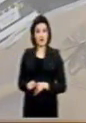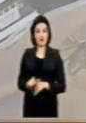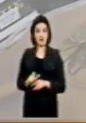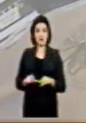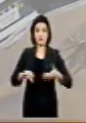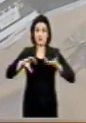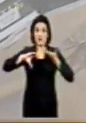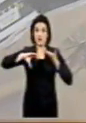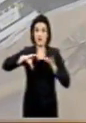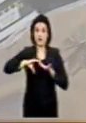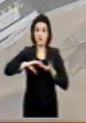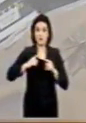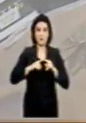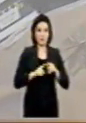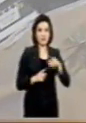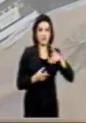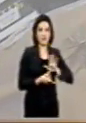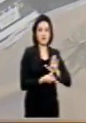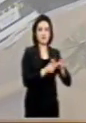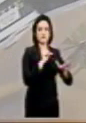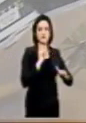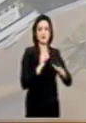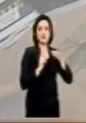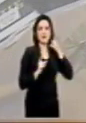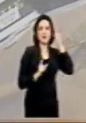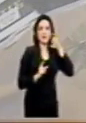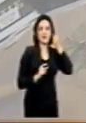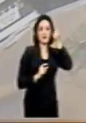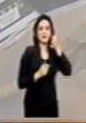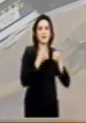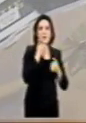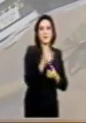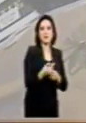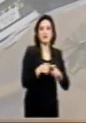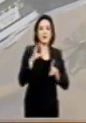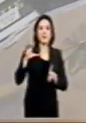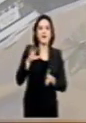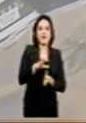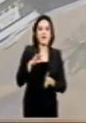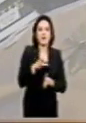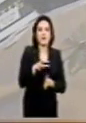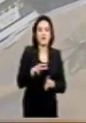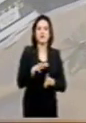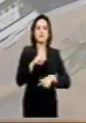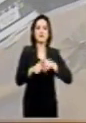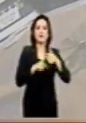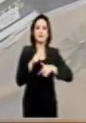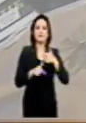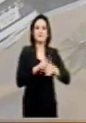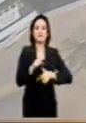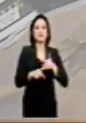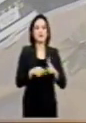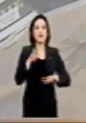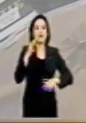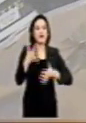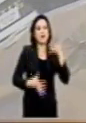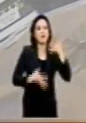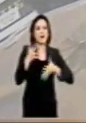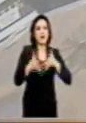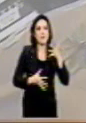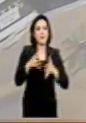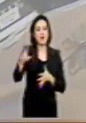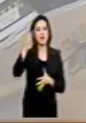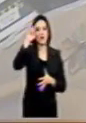de parlamentares, influenciarem com serviços de contra-inteligência a atuação da